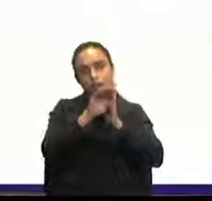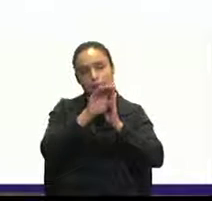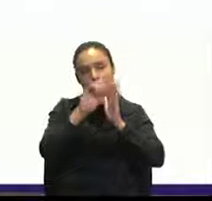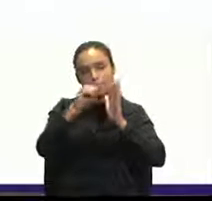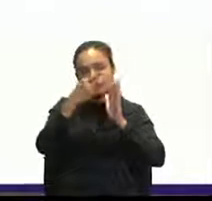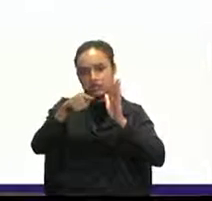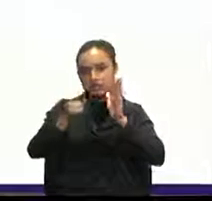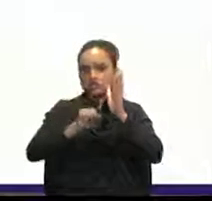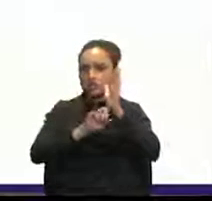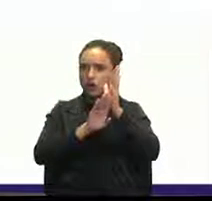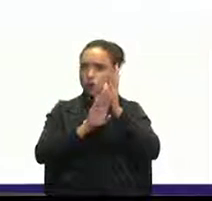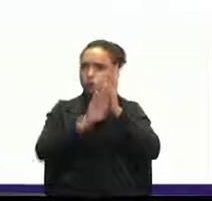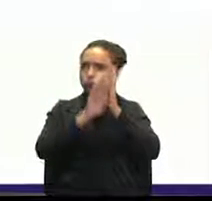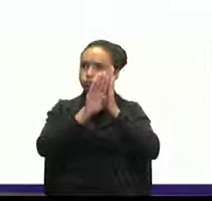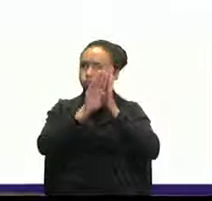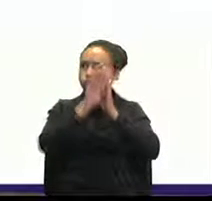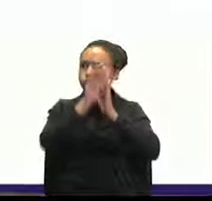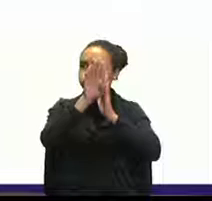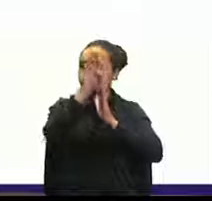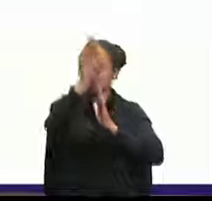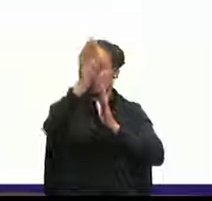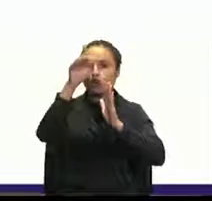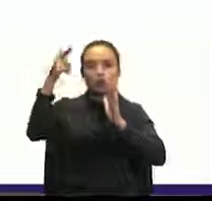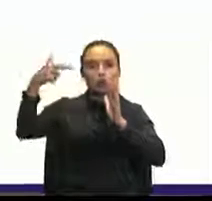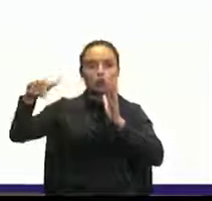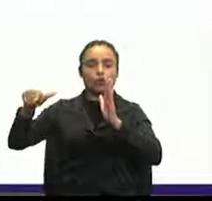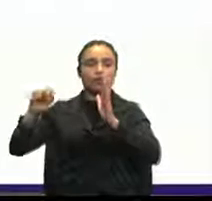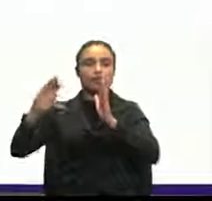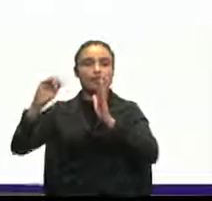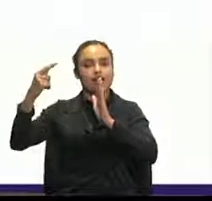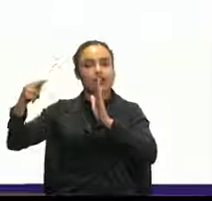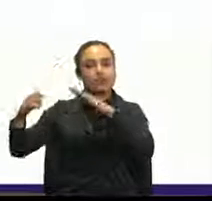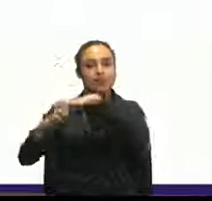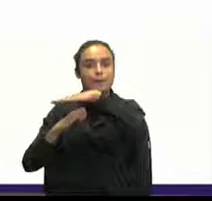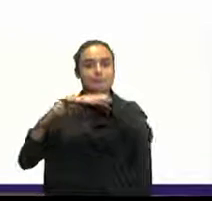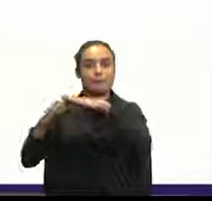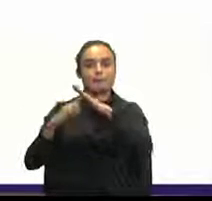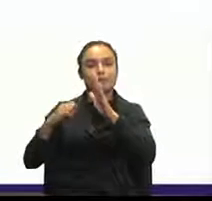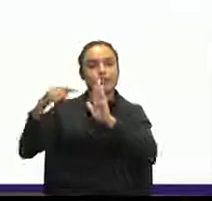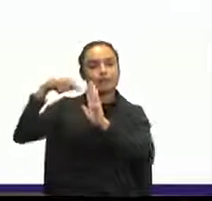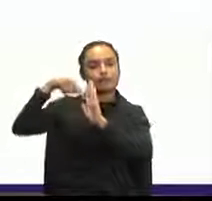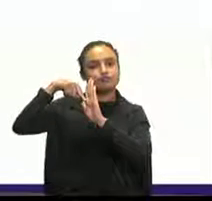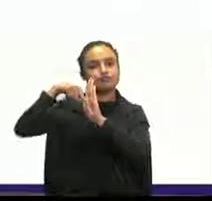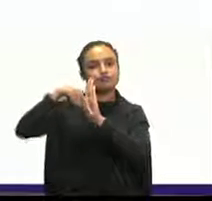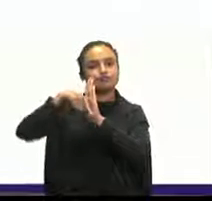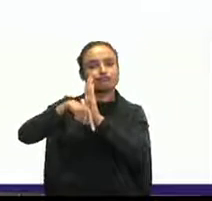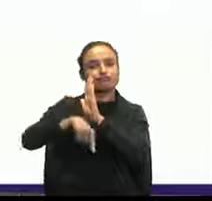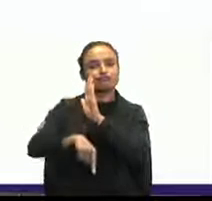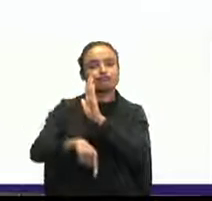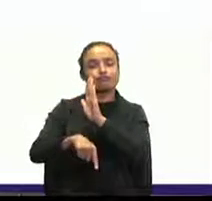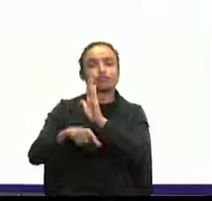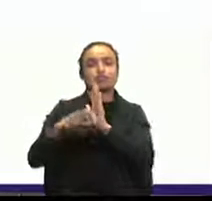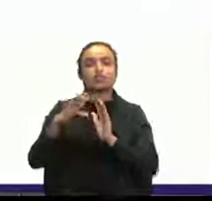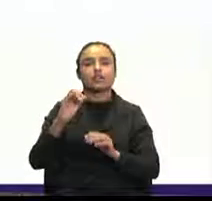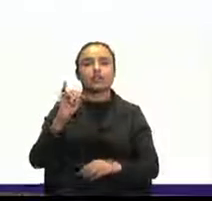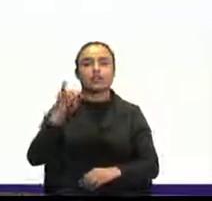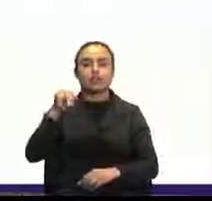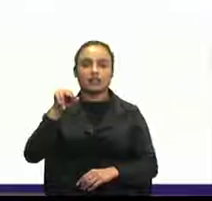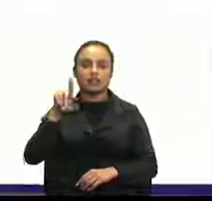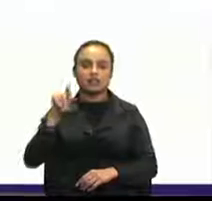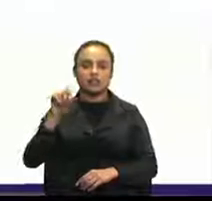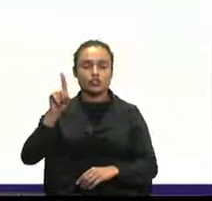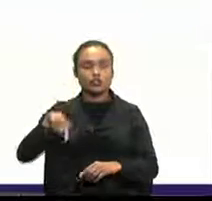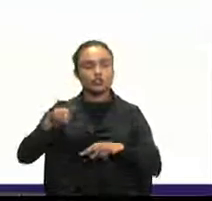aumentando porém a outra está diminuindo mas na média consigo balancear os meus retorno depois quando